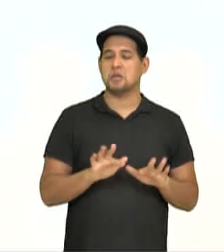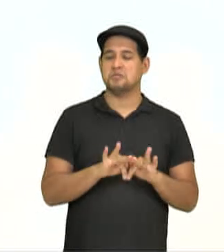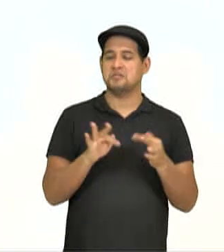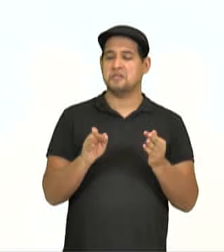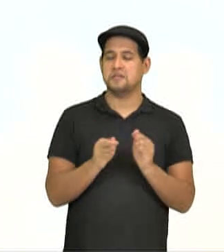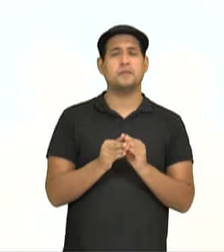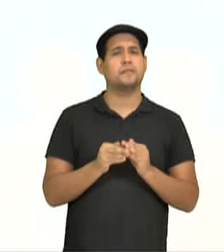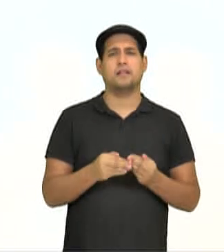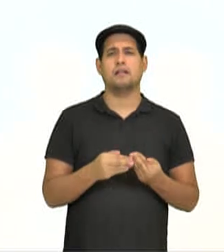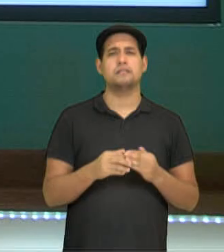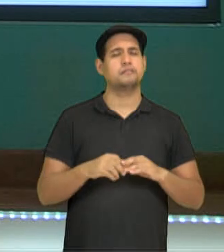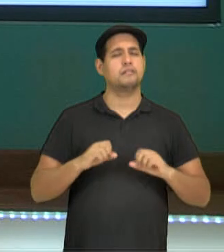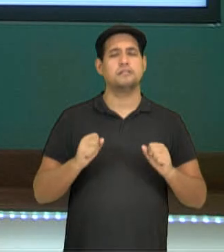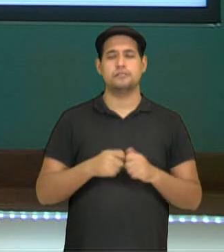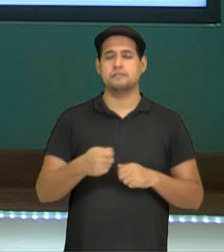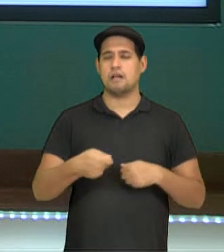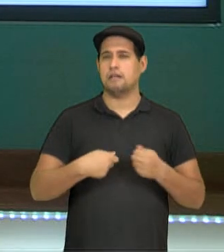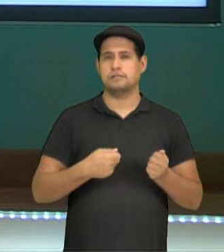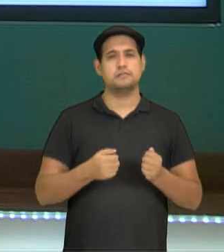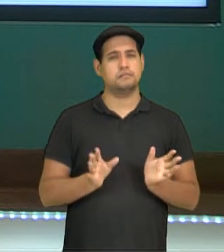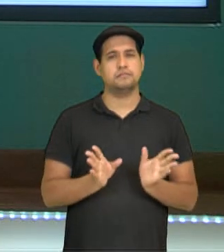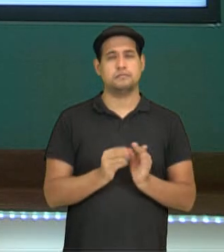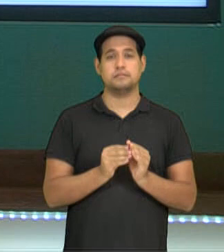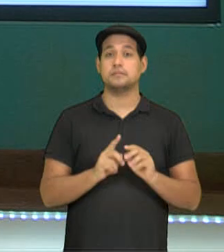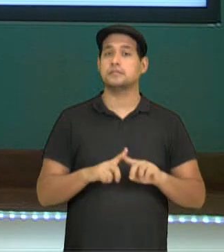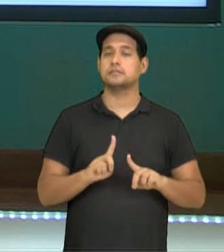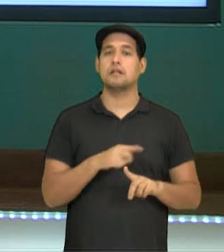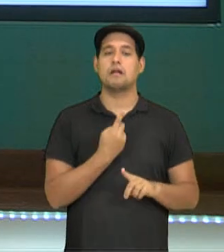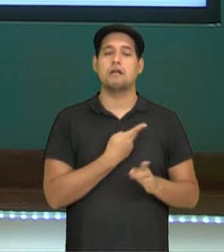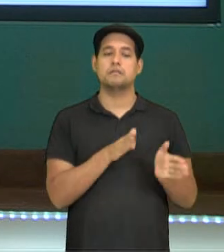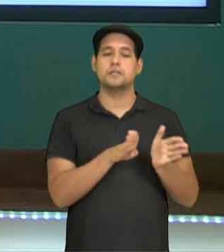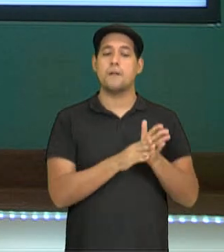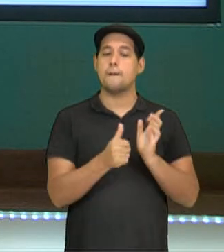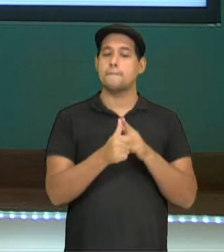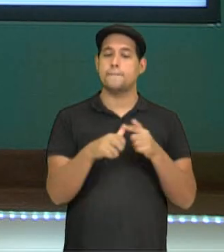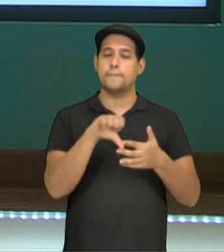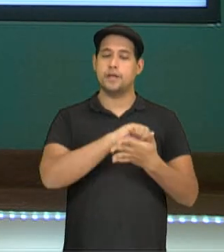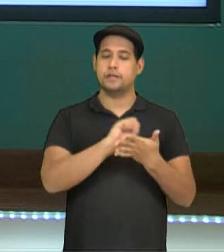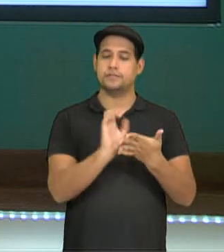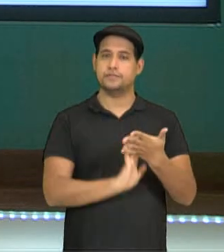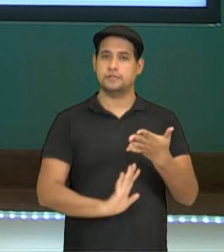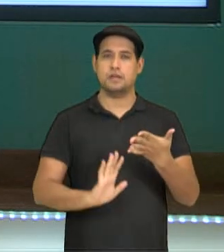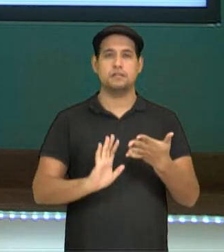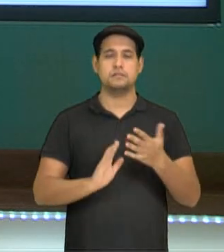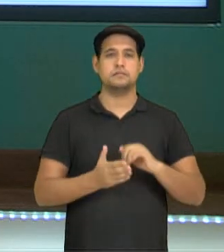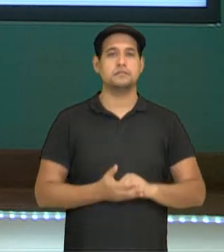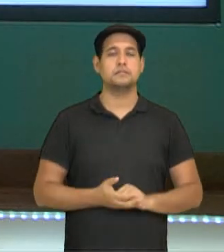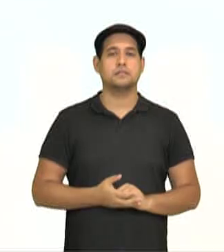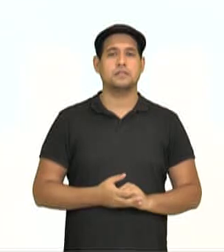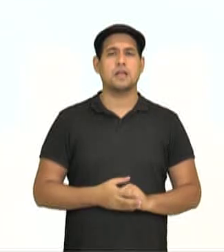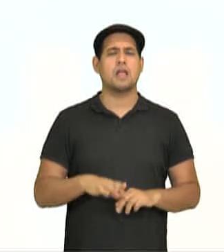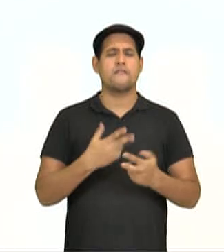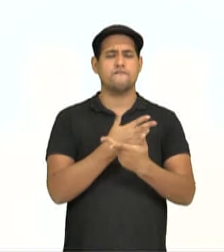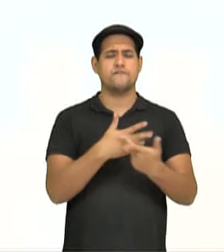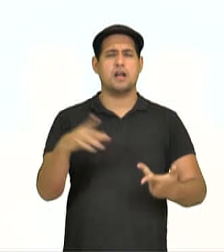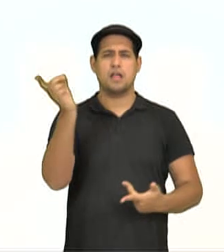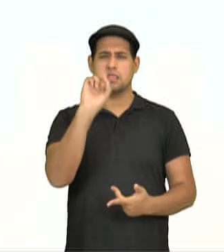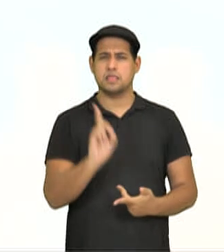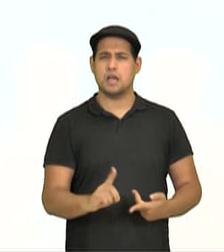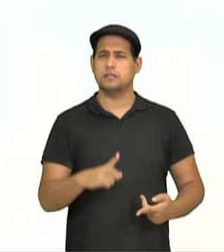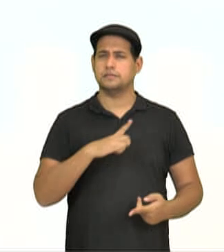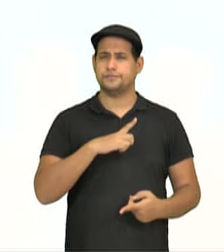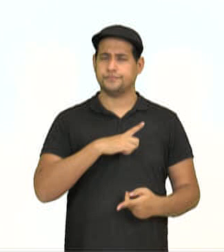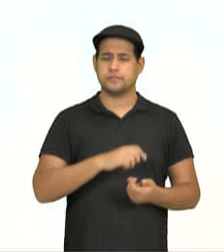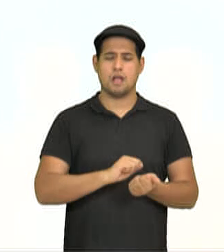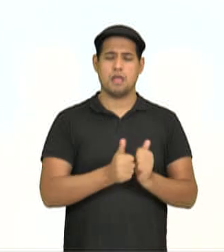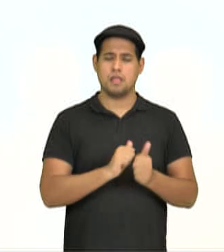uma massa, né, de ginástica. E a gente chega no nosso primeiro exercício. Entre as deficiências dos atletas do